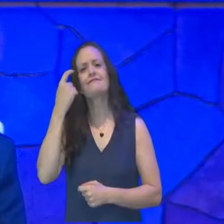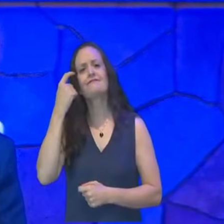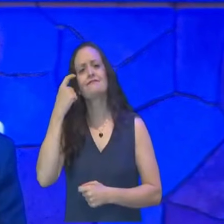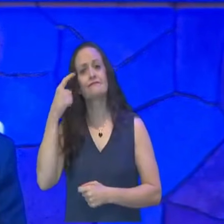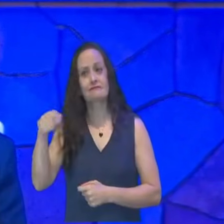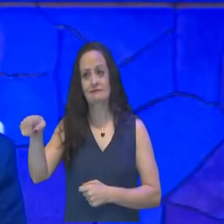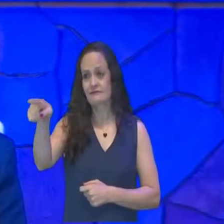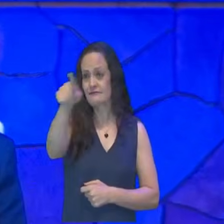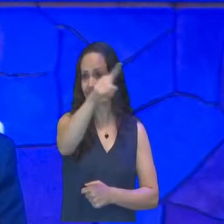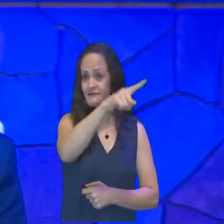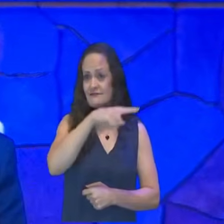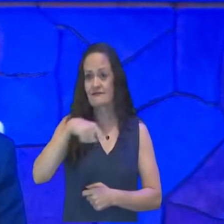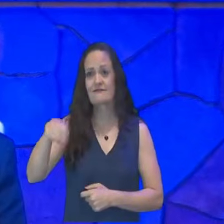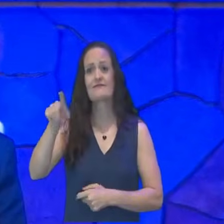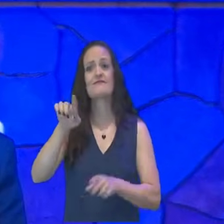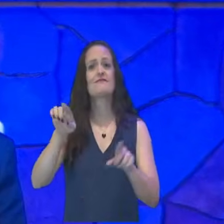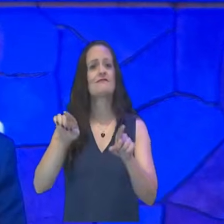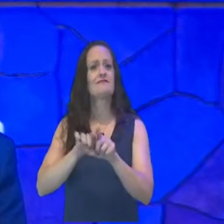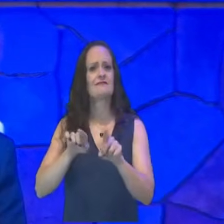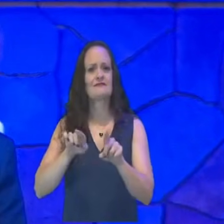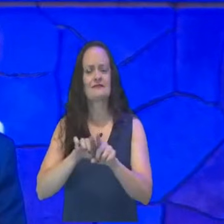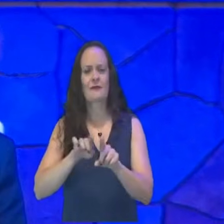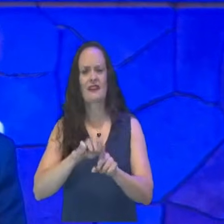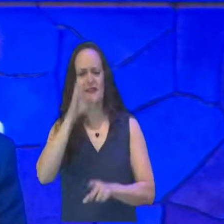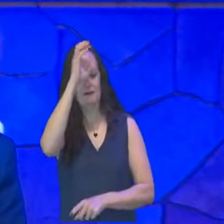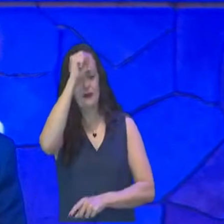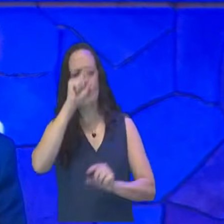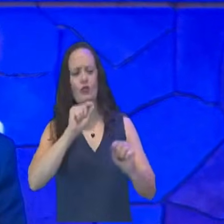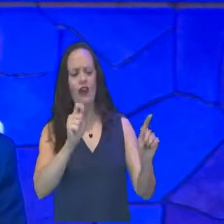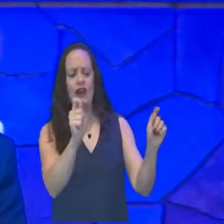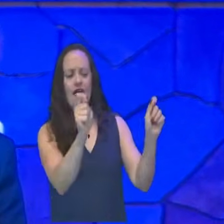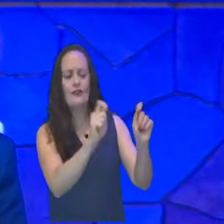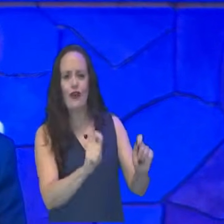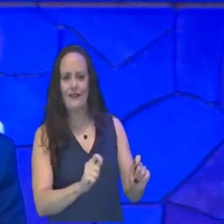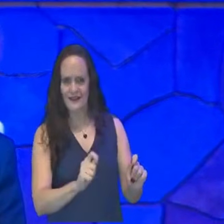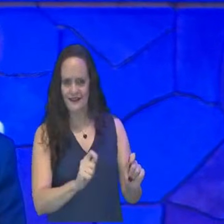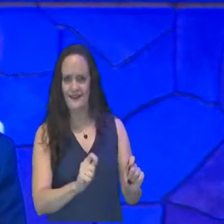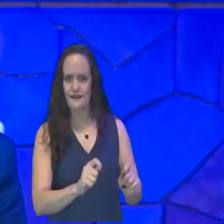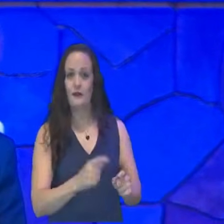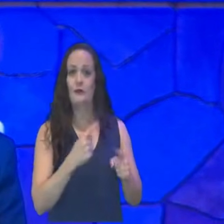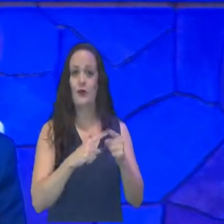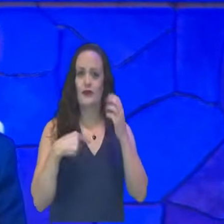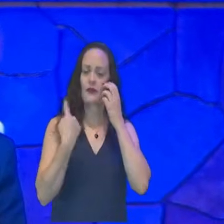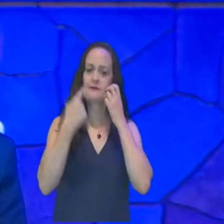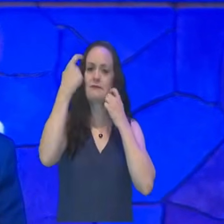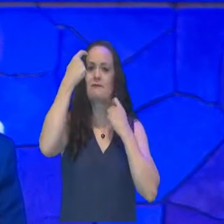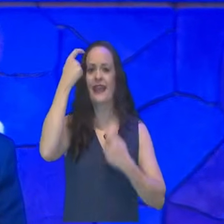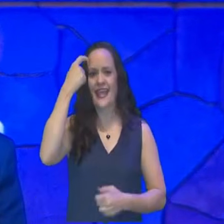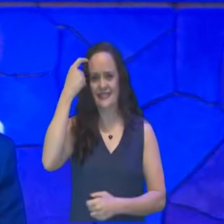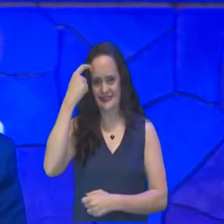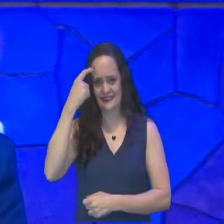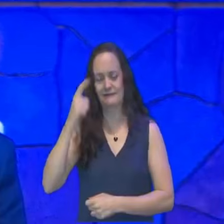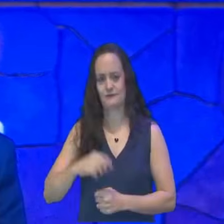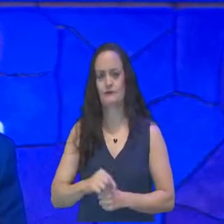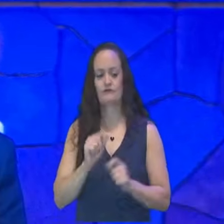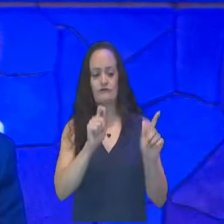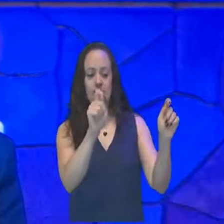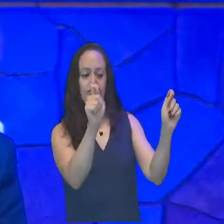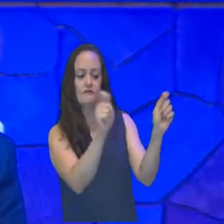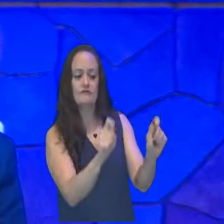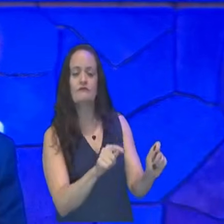nós aprendemos sobre o que é idolatria. Porque nós somos criados a pensar, em dados contextos,